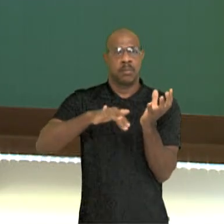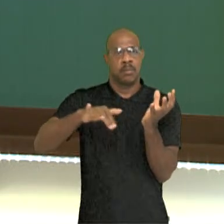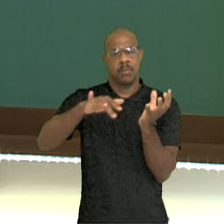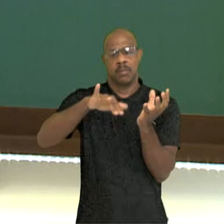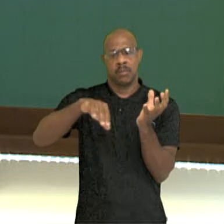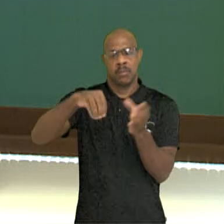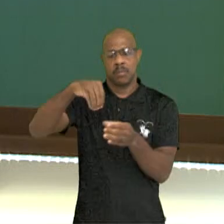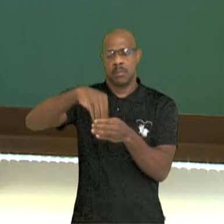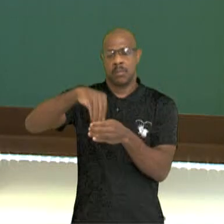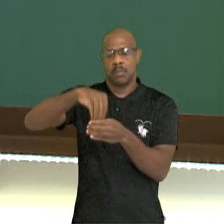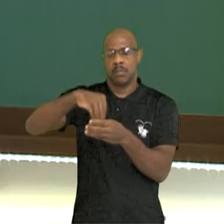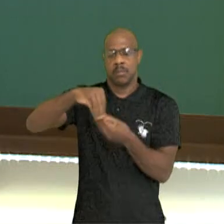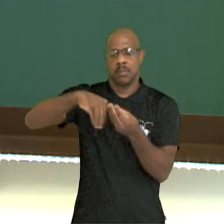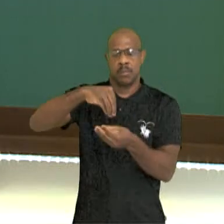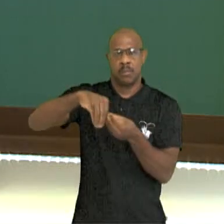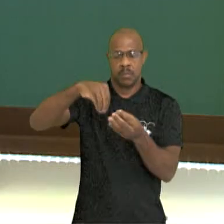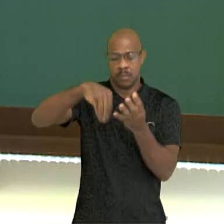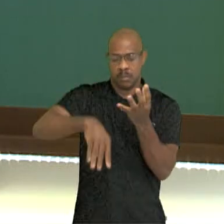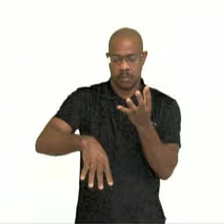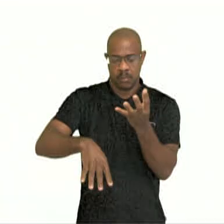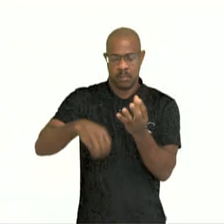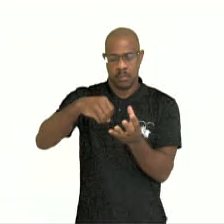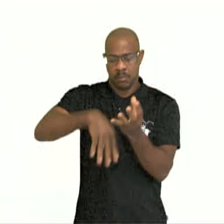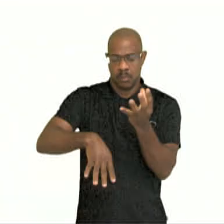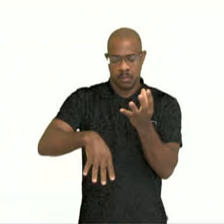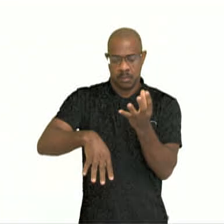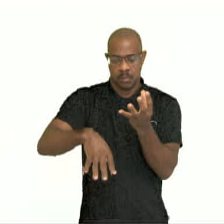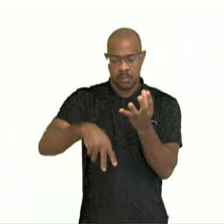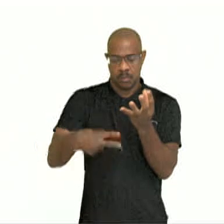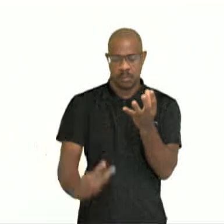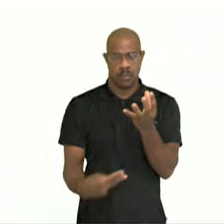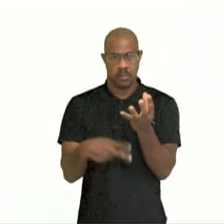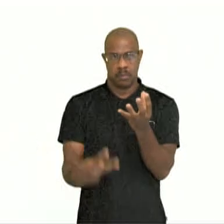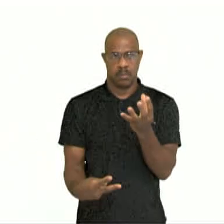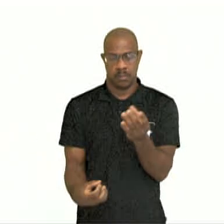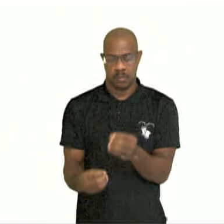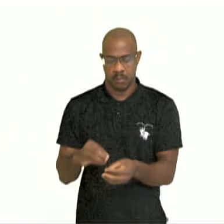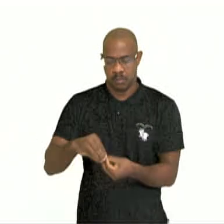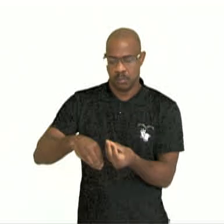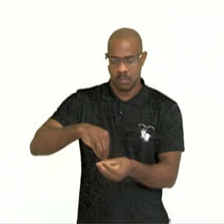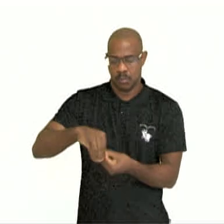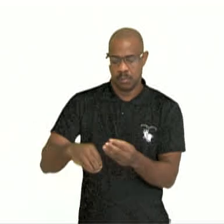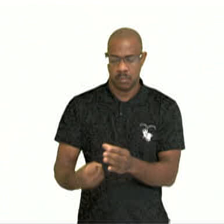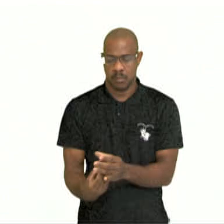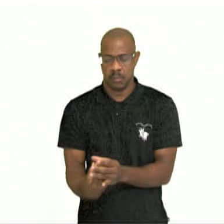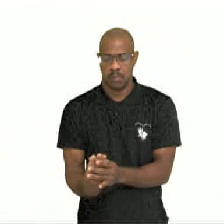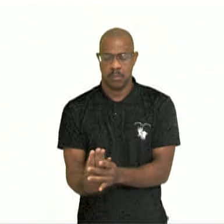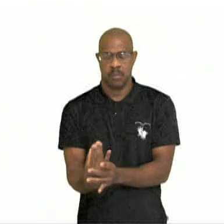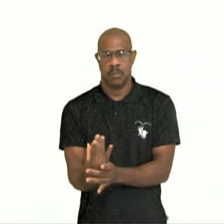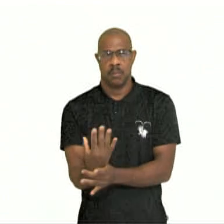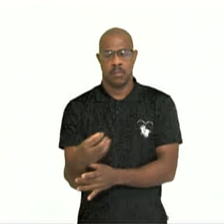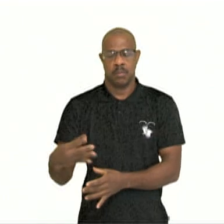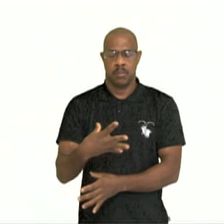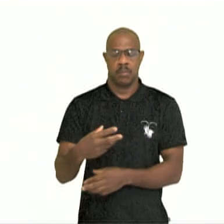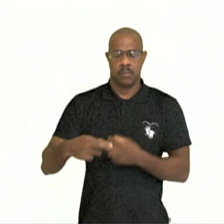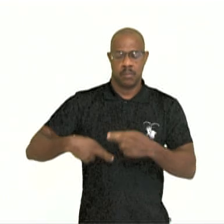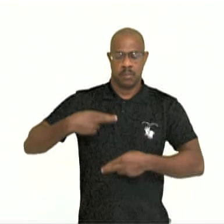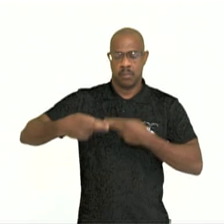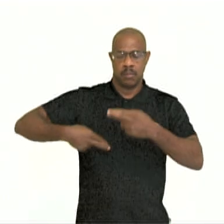pela fecundação. Então cai no solo, germina e forma uma nova estrutura que nós vamos observar no próximo ciclo